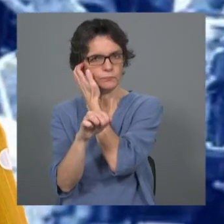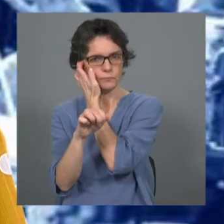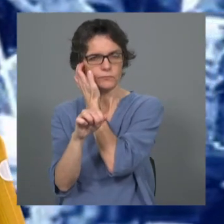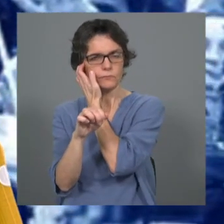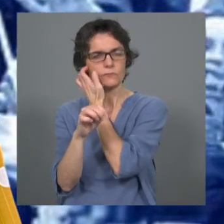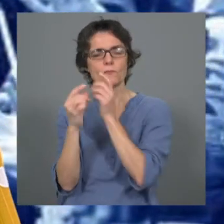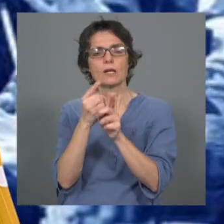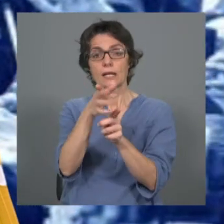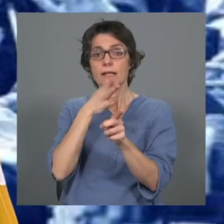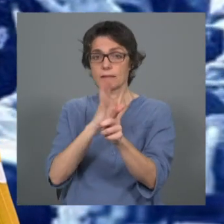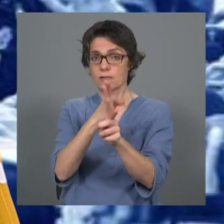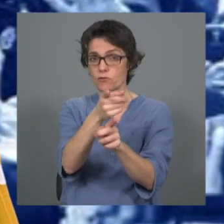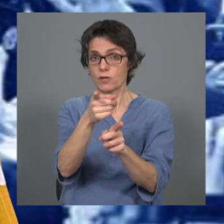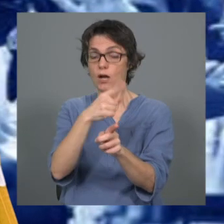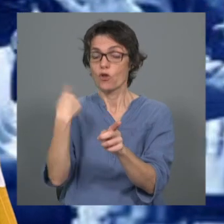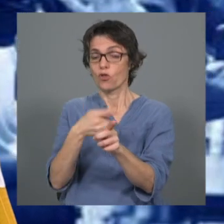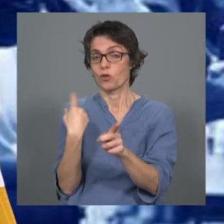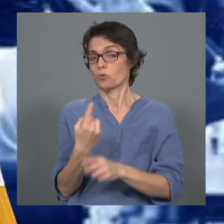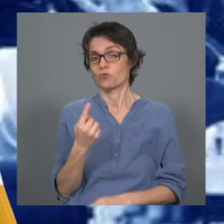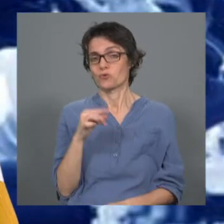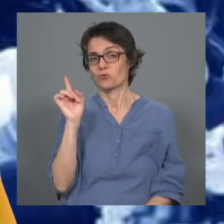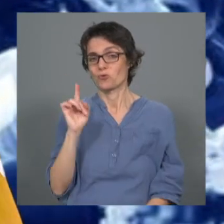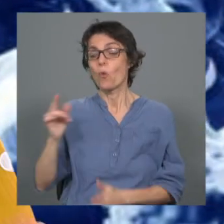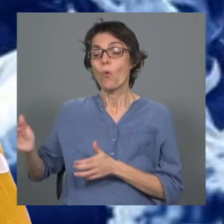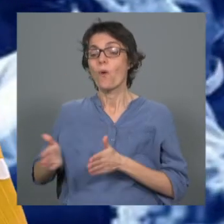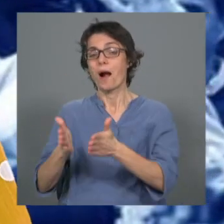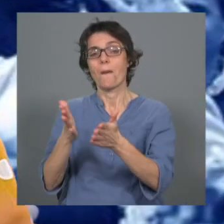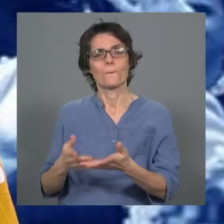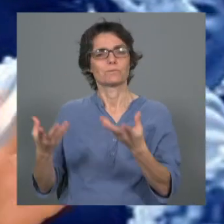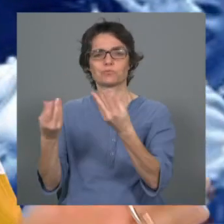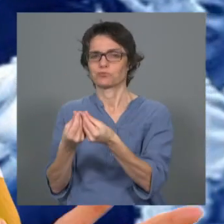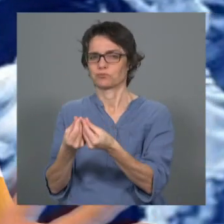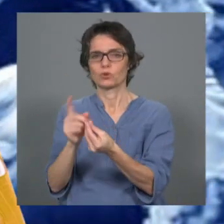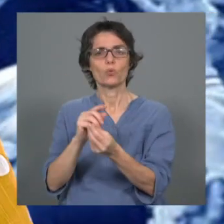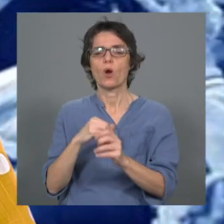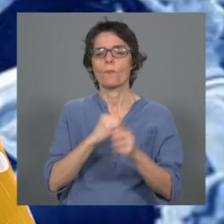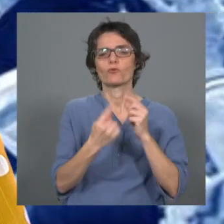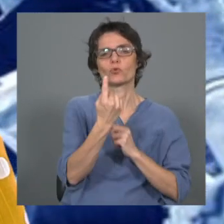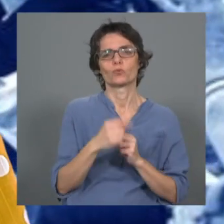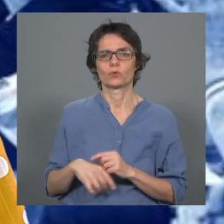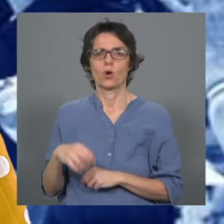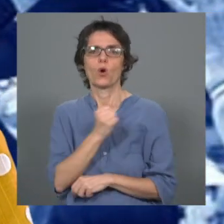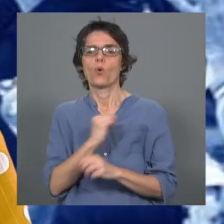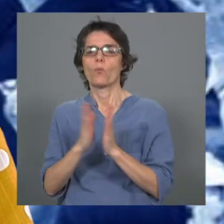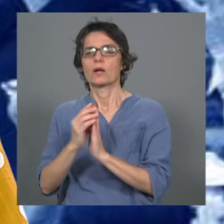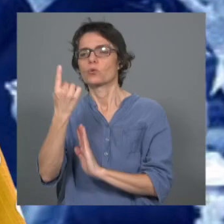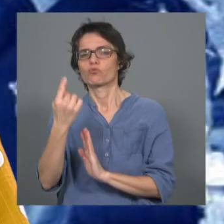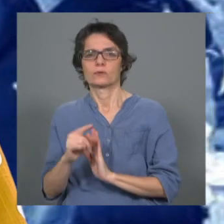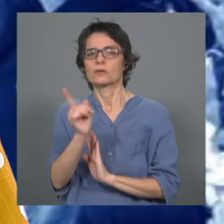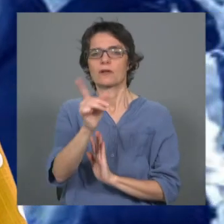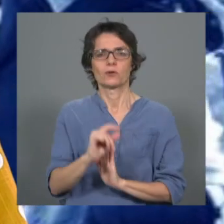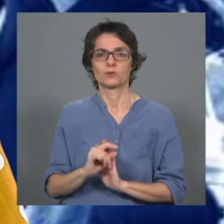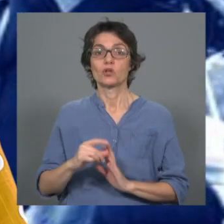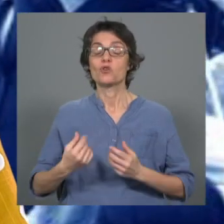esta ideia que não estamos sozinhos no nosso caminho, que não é um movimento sozinho, uma paróquia sozinho, mas que todos em